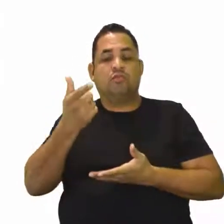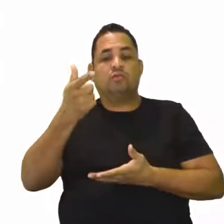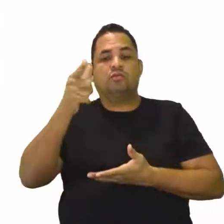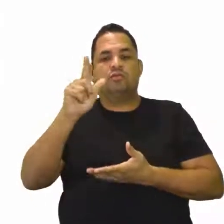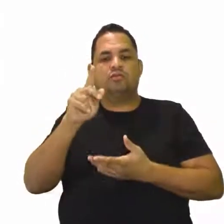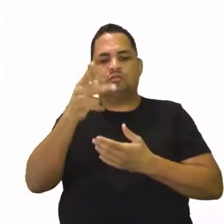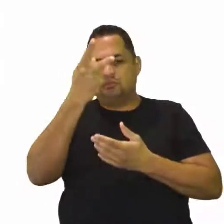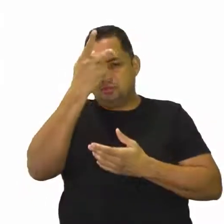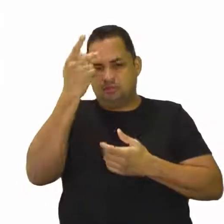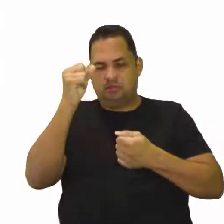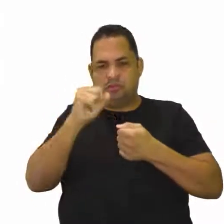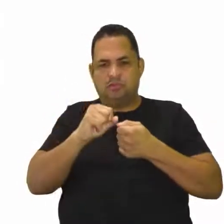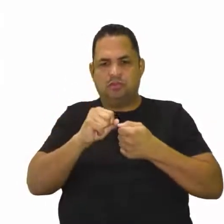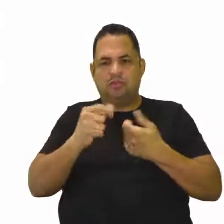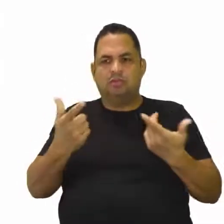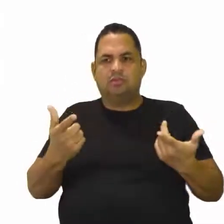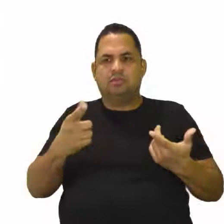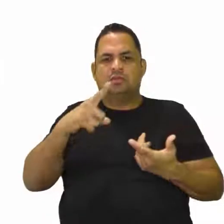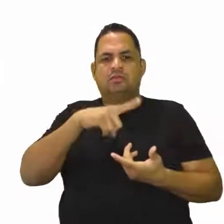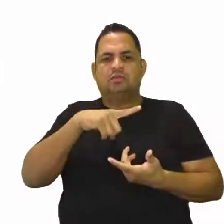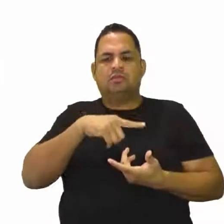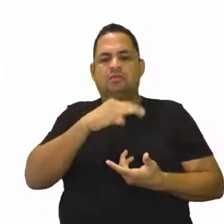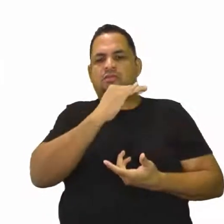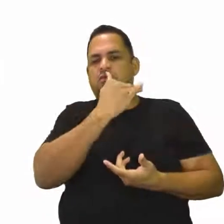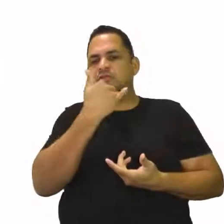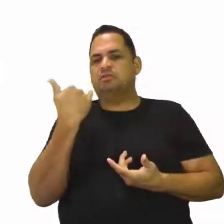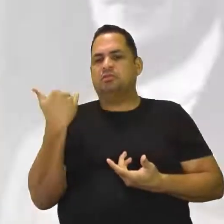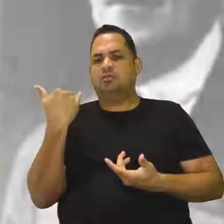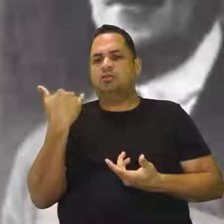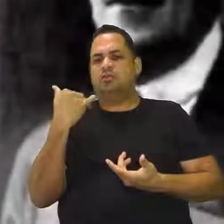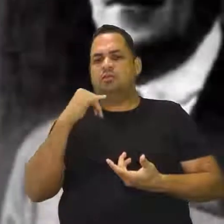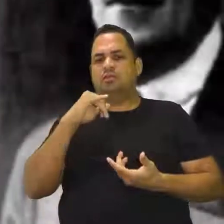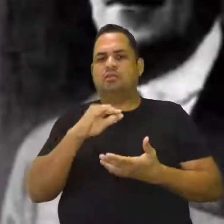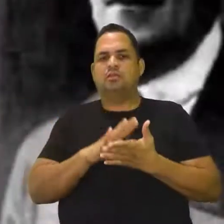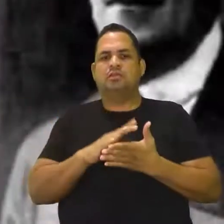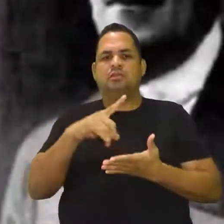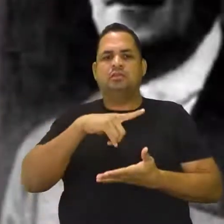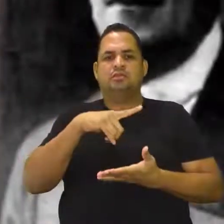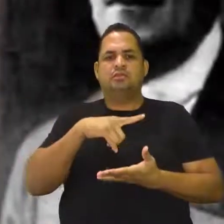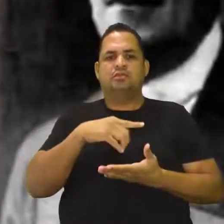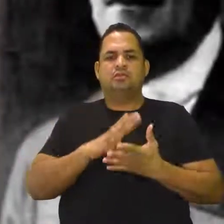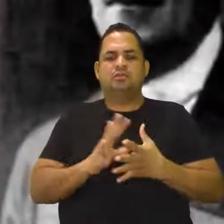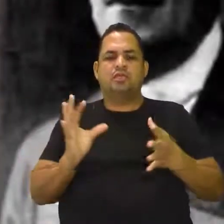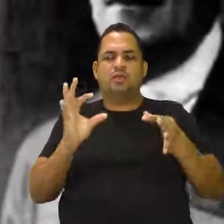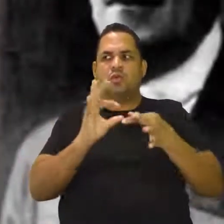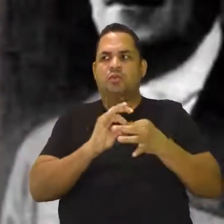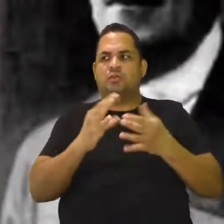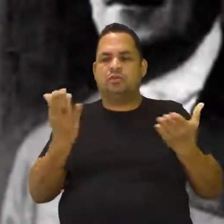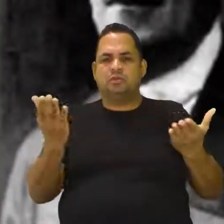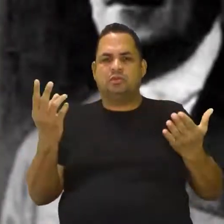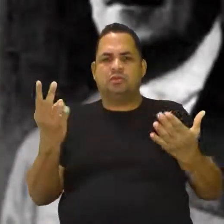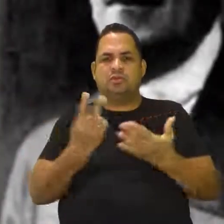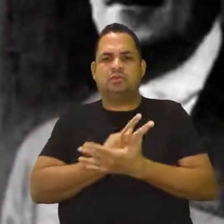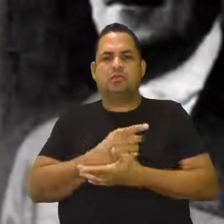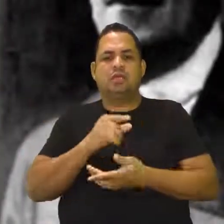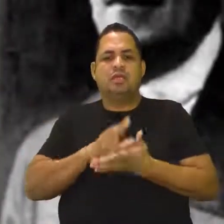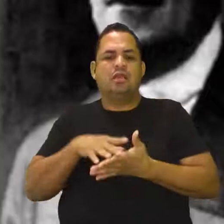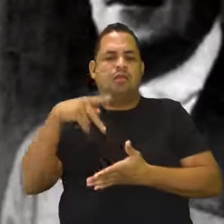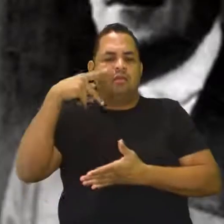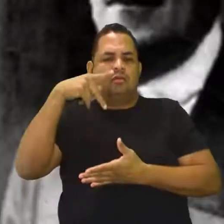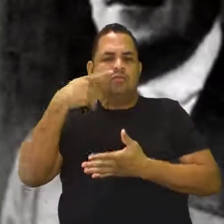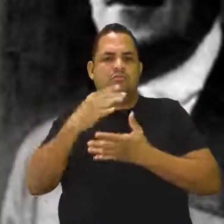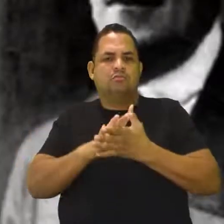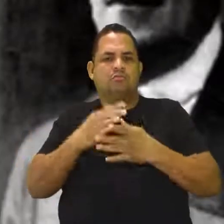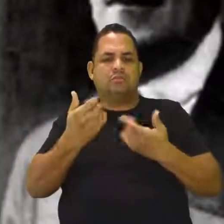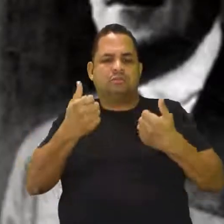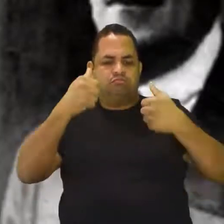faria. Então, tem essa morte de João Pessoa, tem esse contexto que está acontecendo lá na Paraíba, tem essa